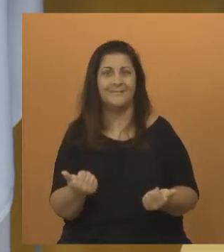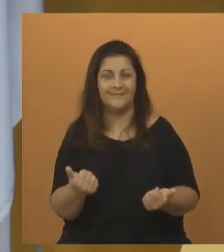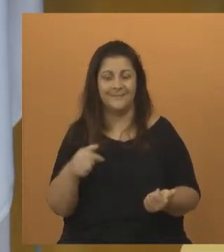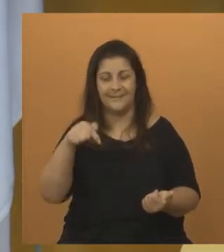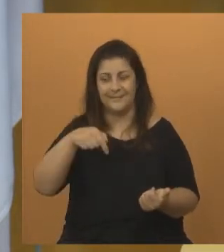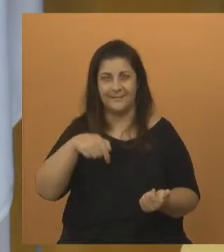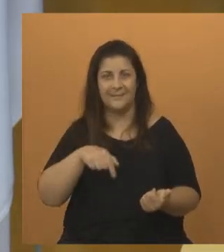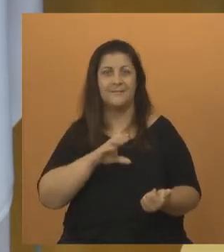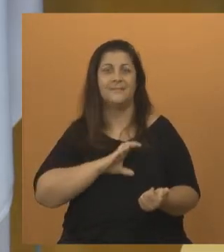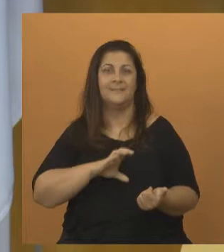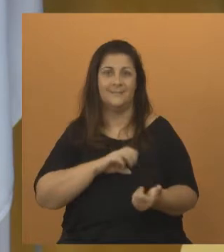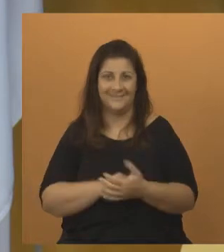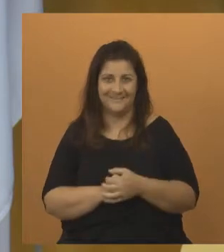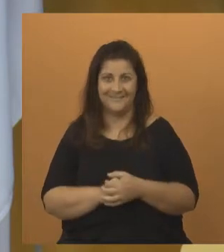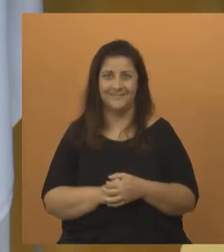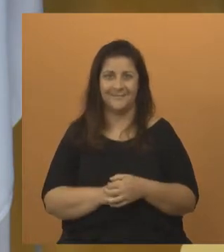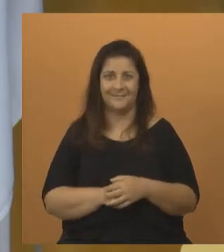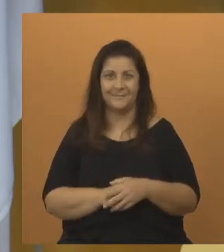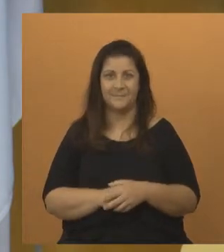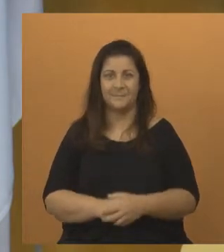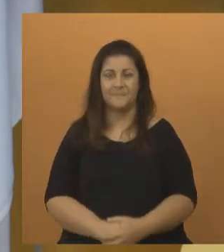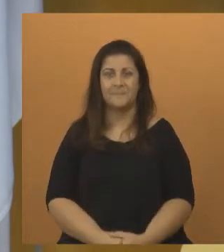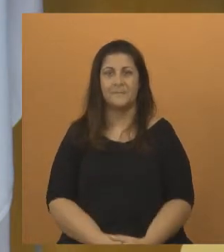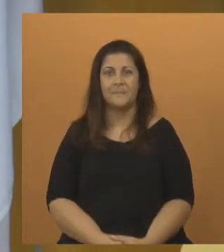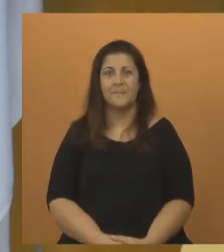nossa cidade e dos munícipes de Jacareí.